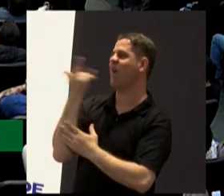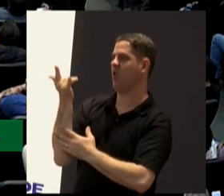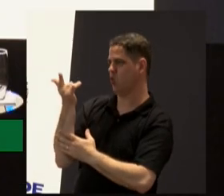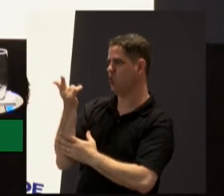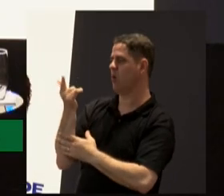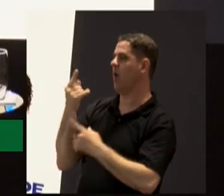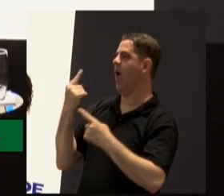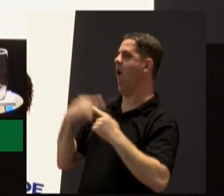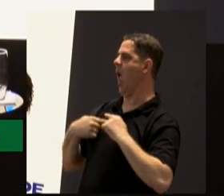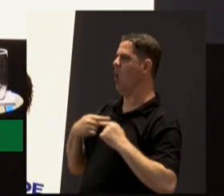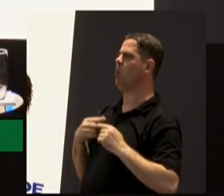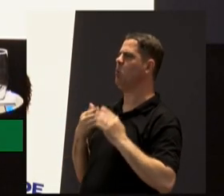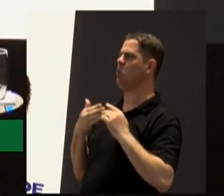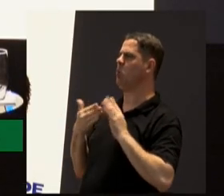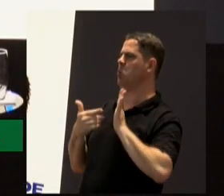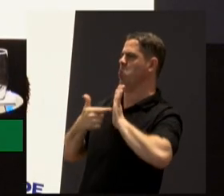vivo,